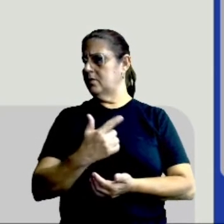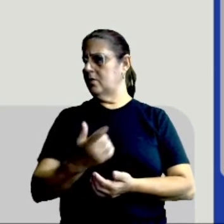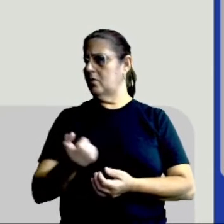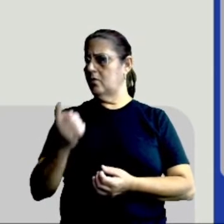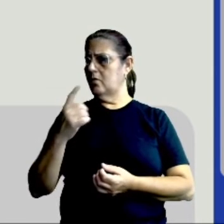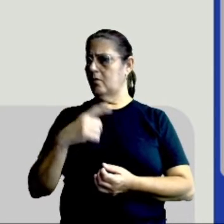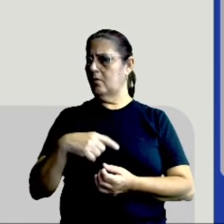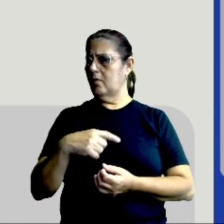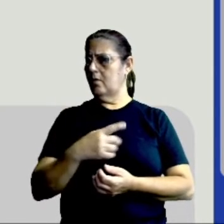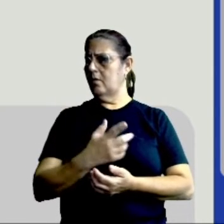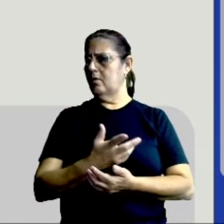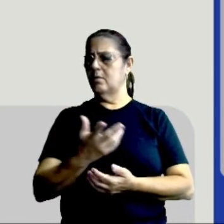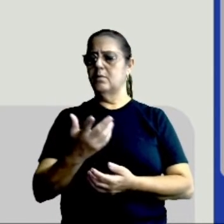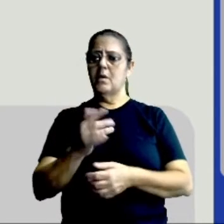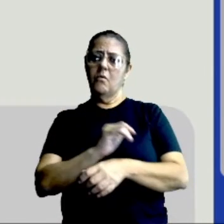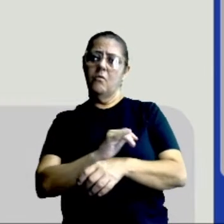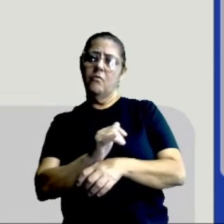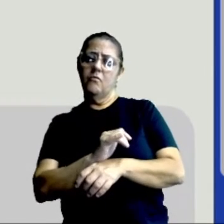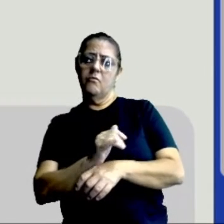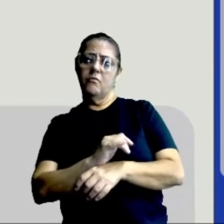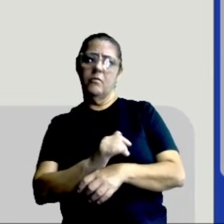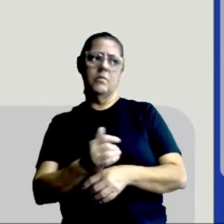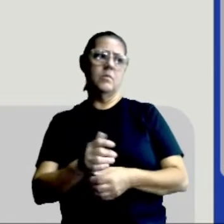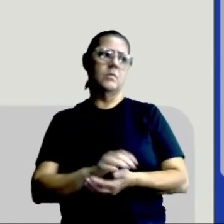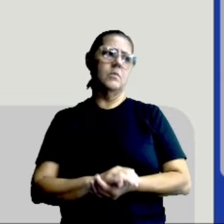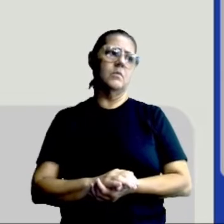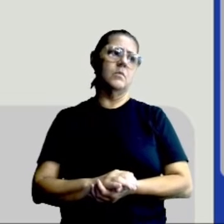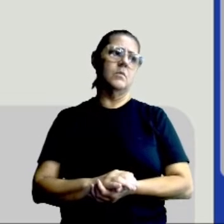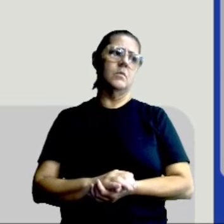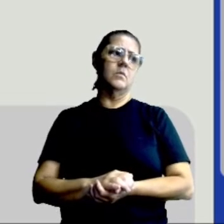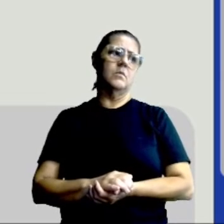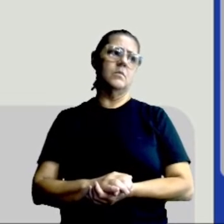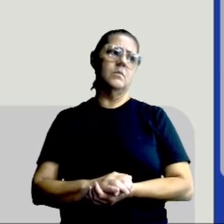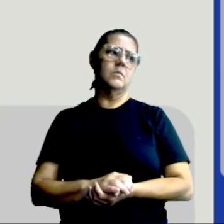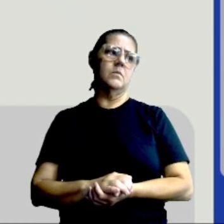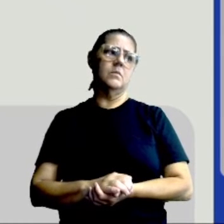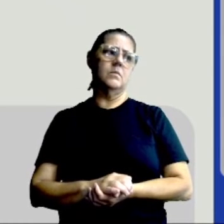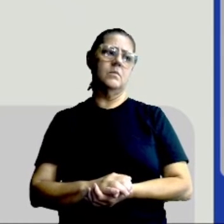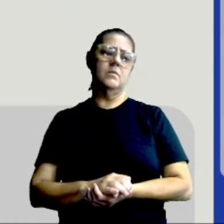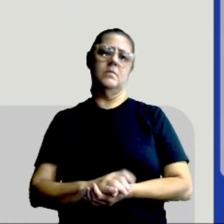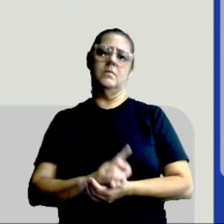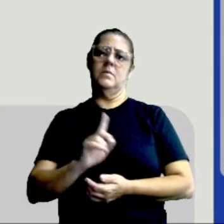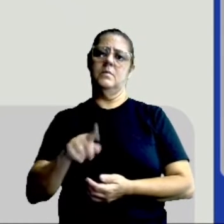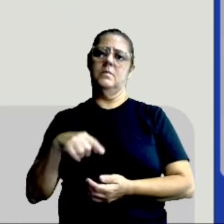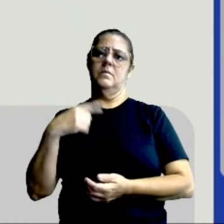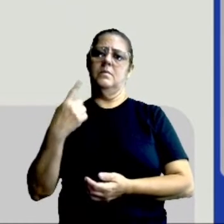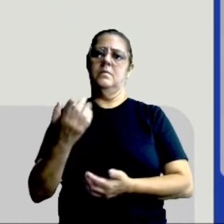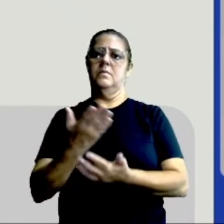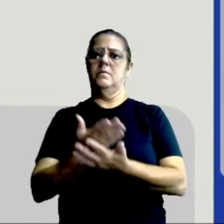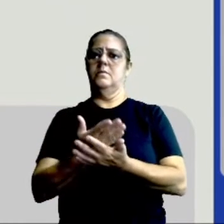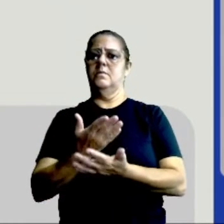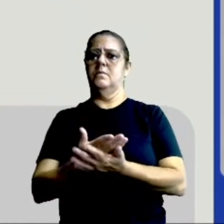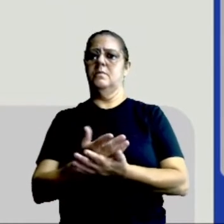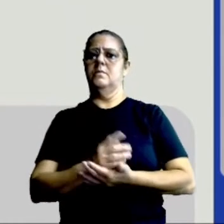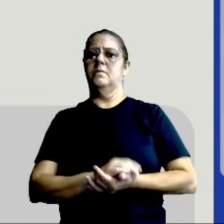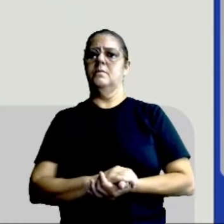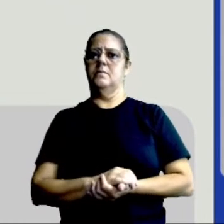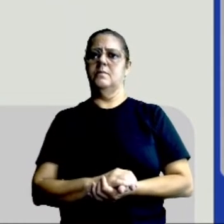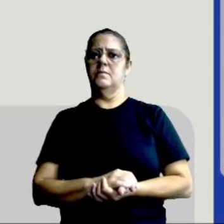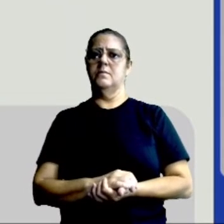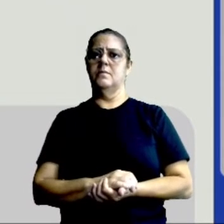o vídeo aí quantas vezes quiser, eu vou apagar aqui nossa solução para a gente ir para a próxima questão,